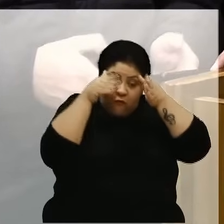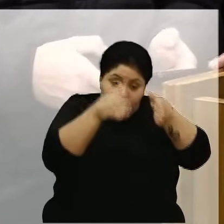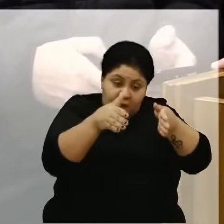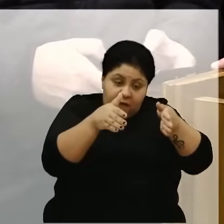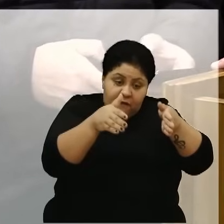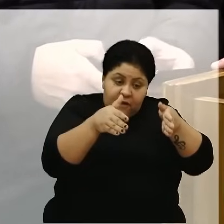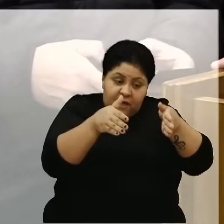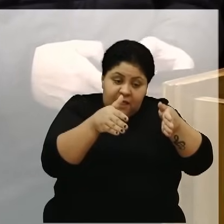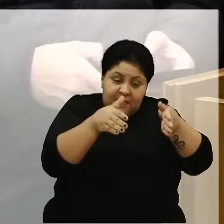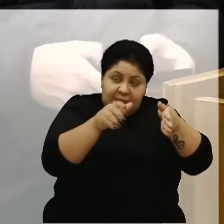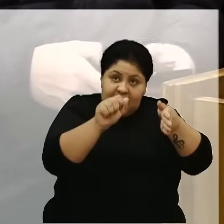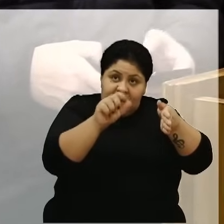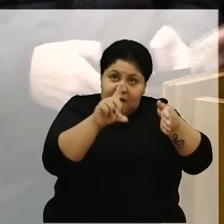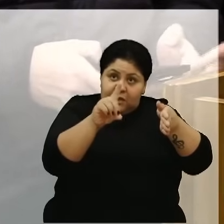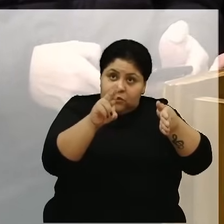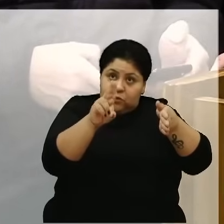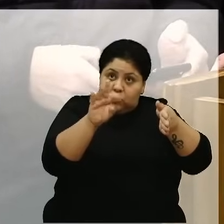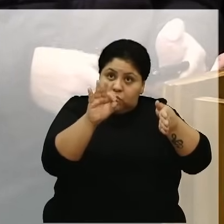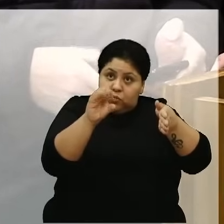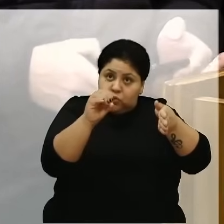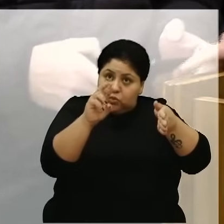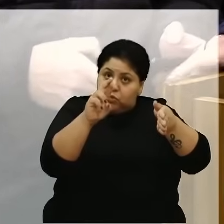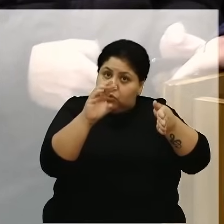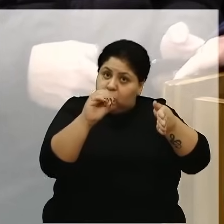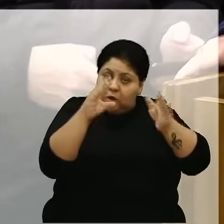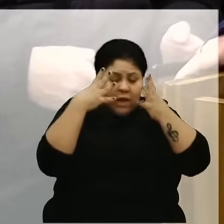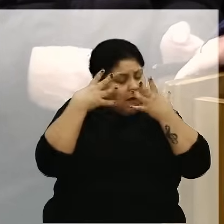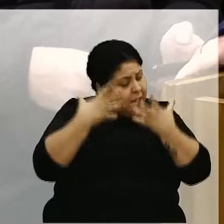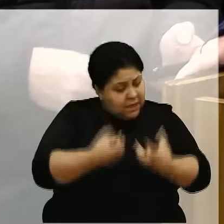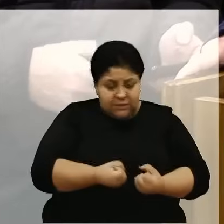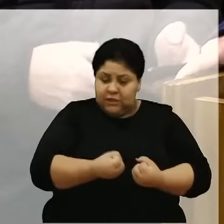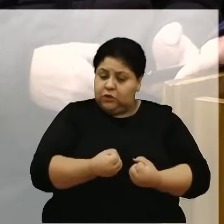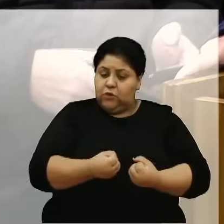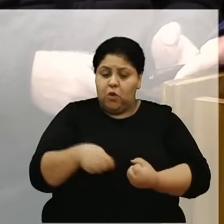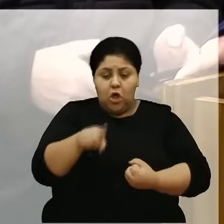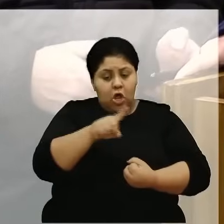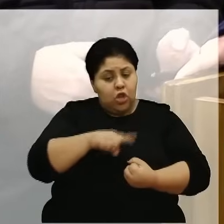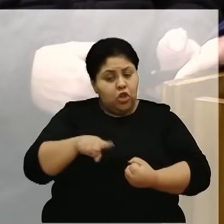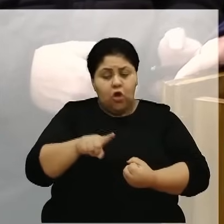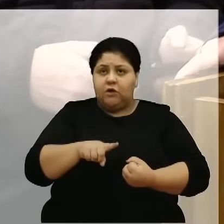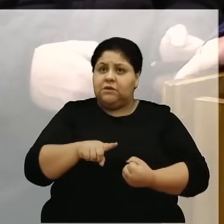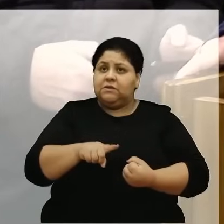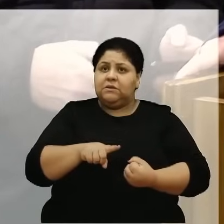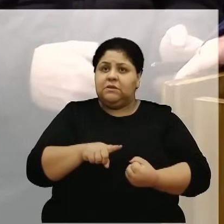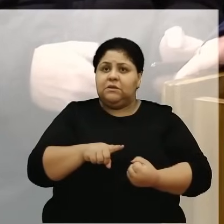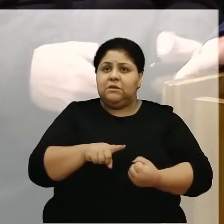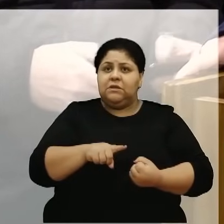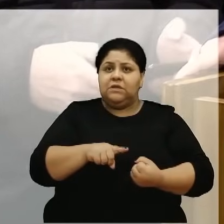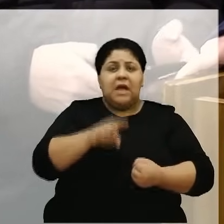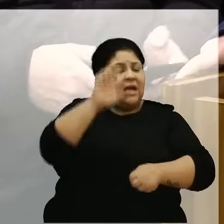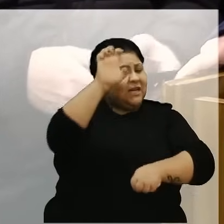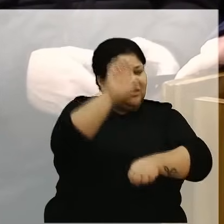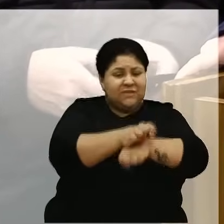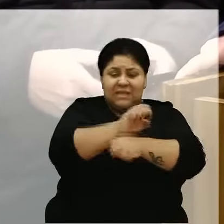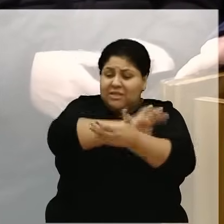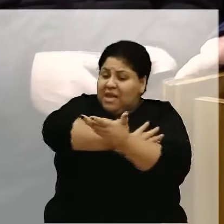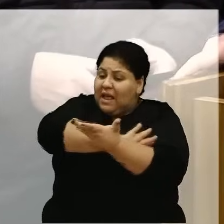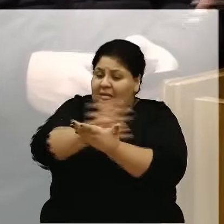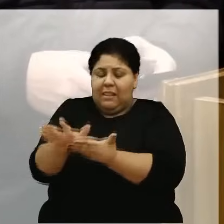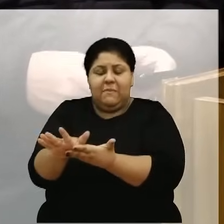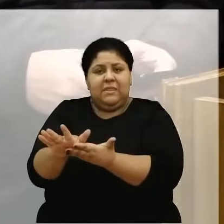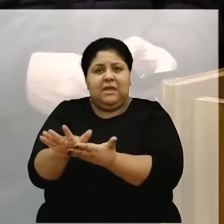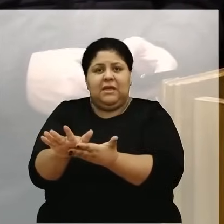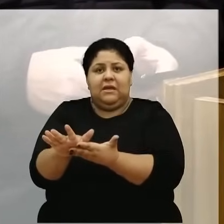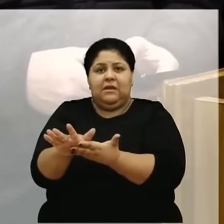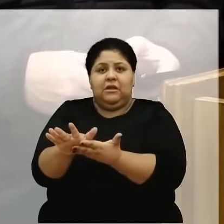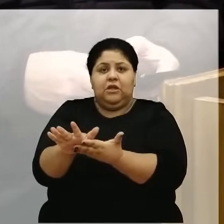da adutora, abraçou essa causa, porque a nossa competência é em relação à adutora, mas nós estamos num estado de calamidade. Então as